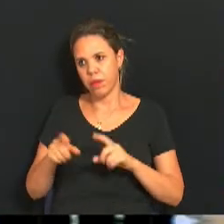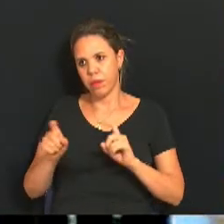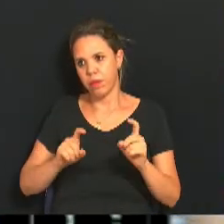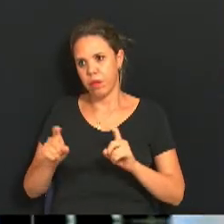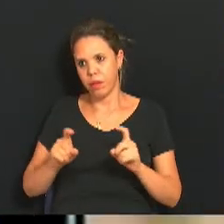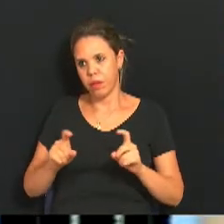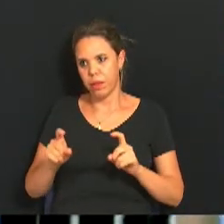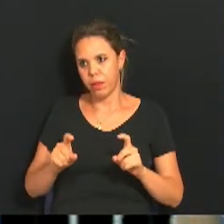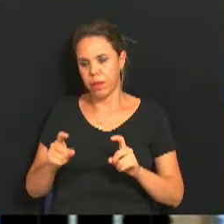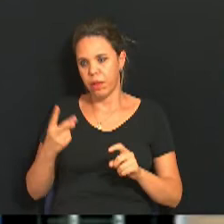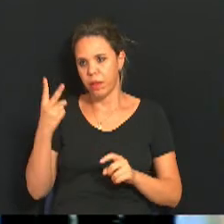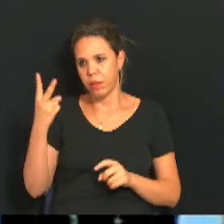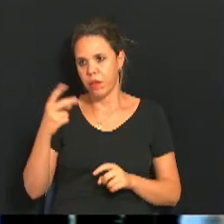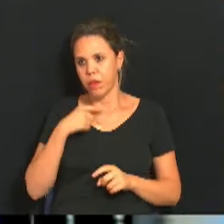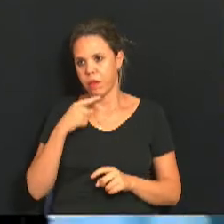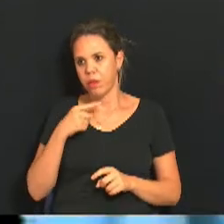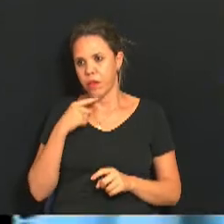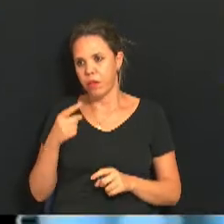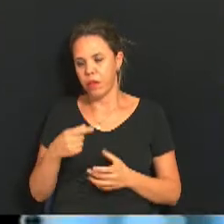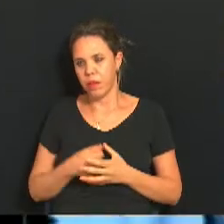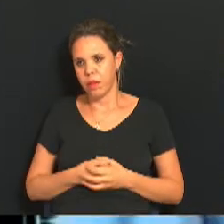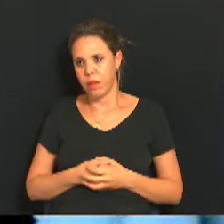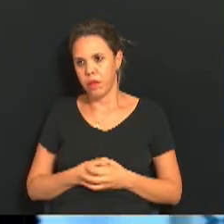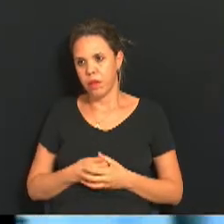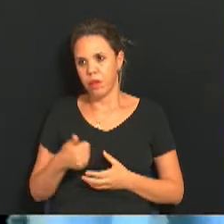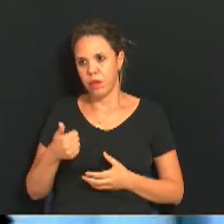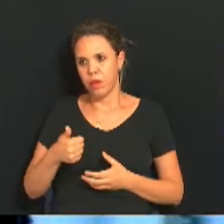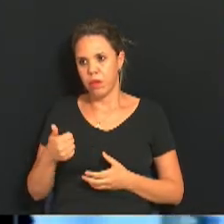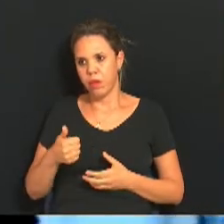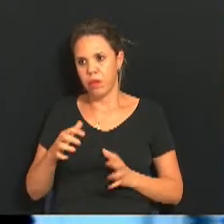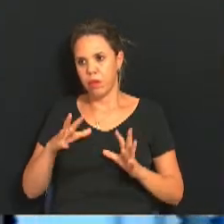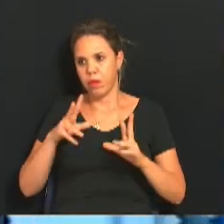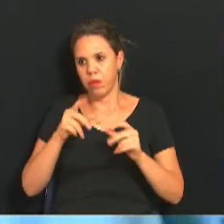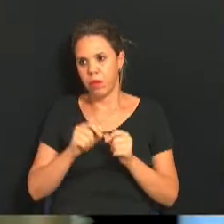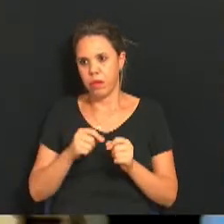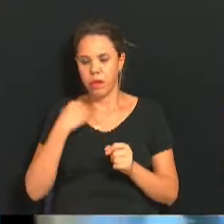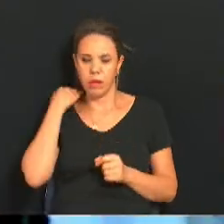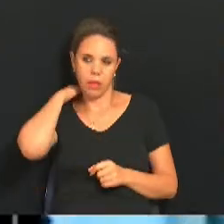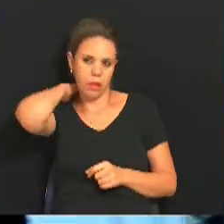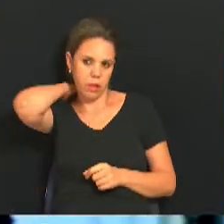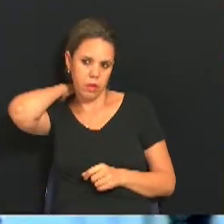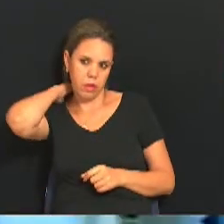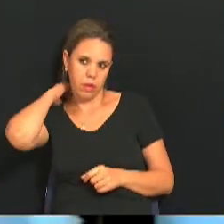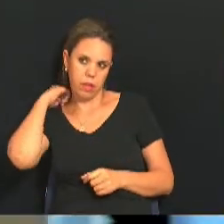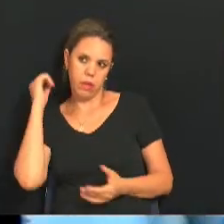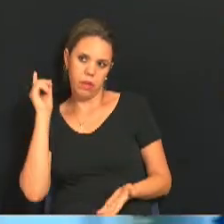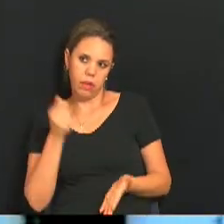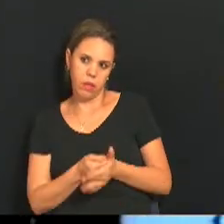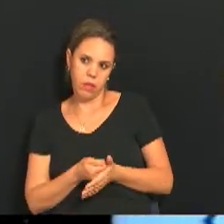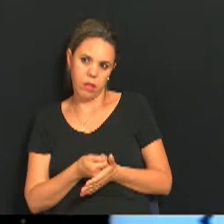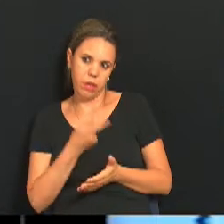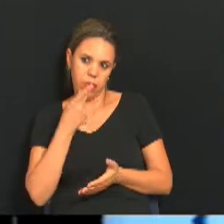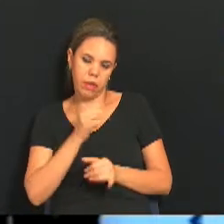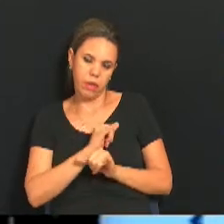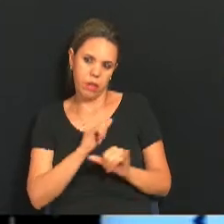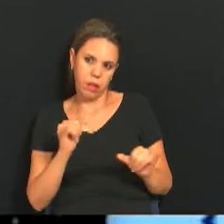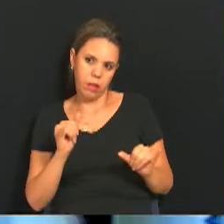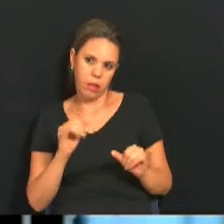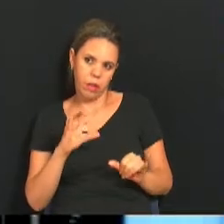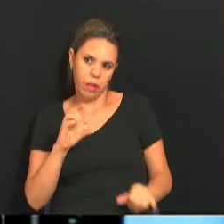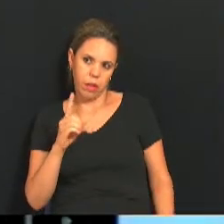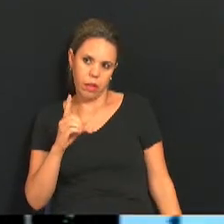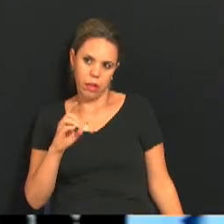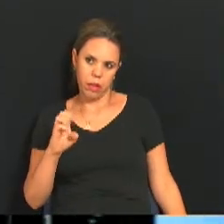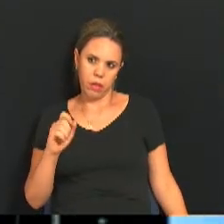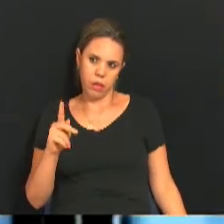duas dúvidas que existia a primeira tudo o que foi decidido falado no comentário